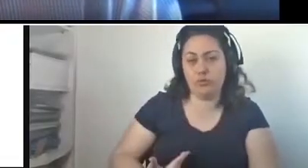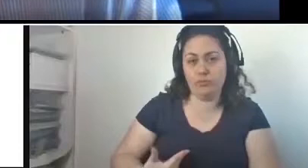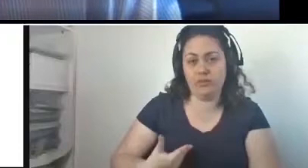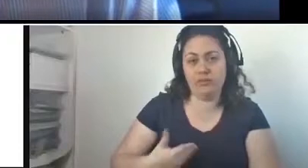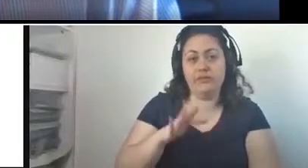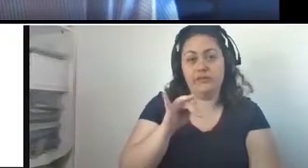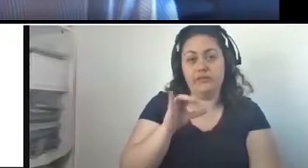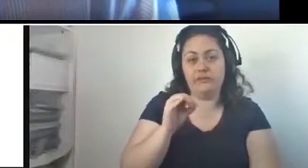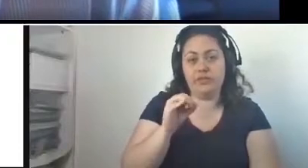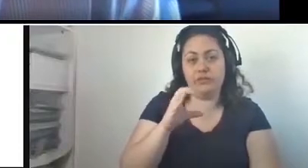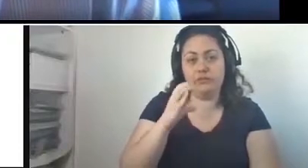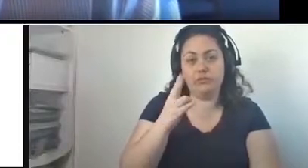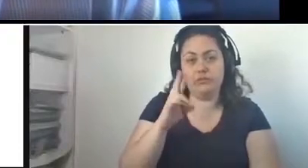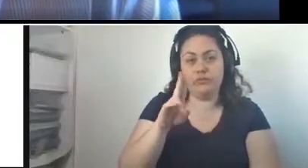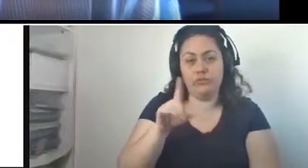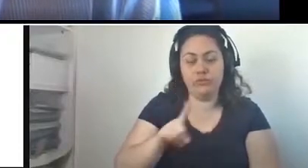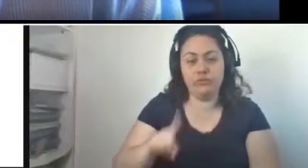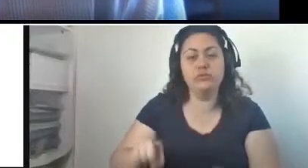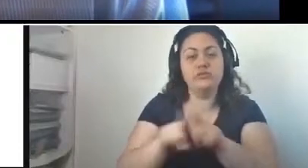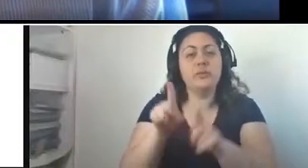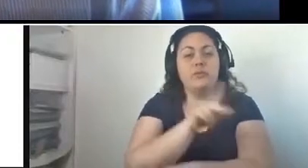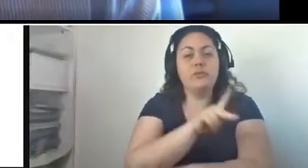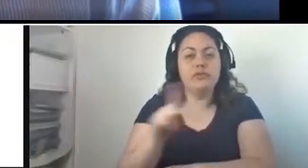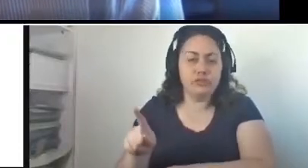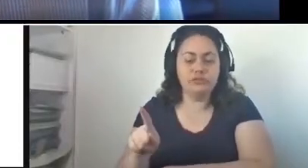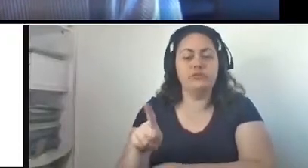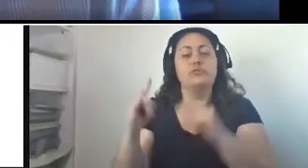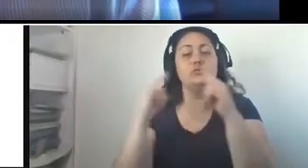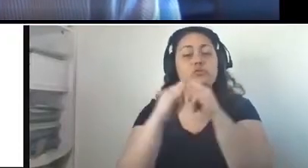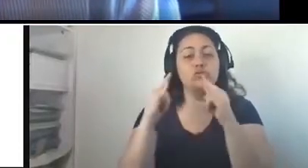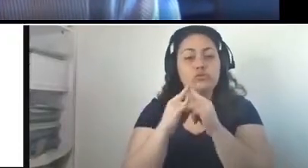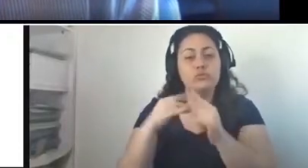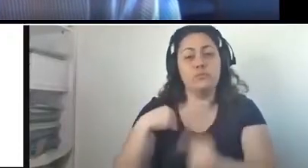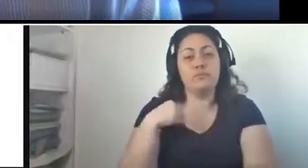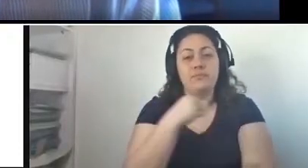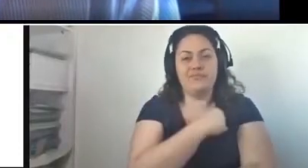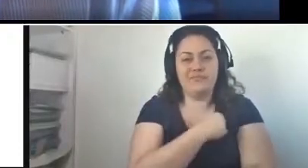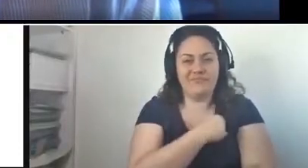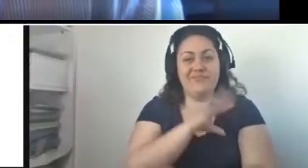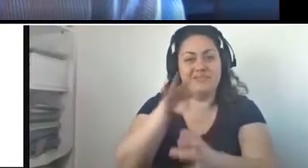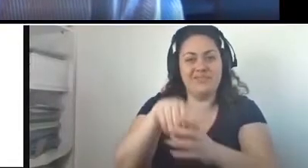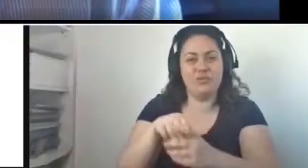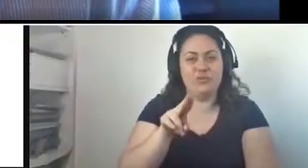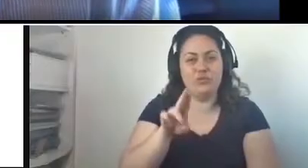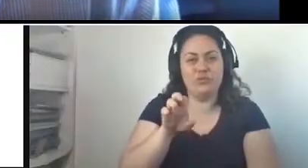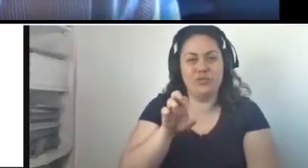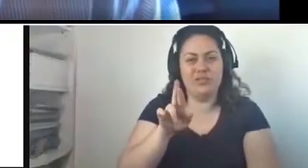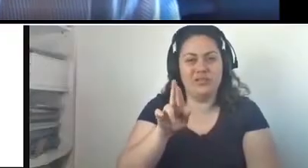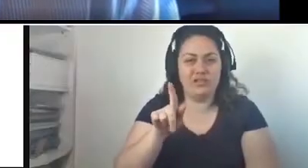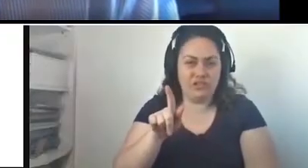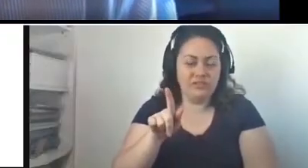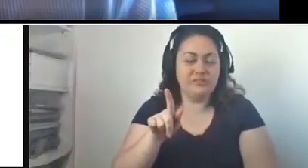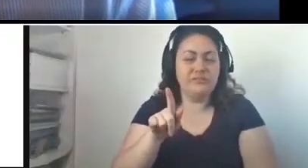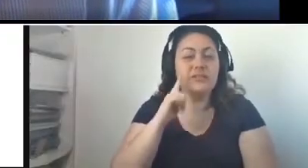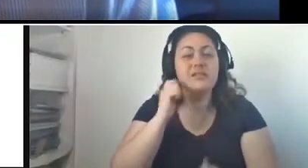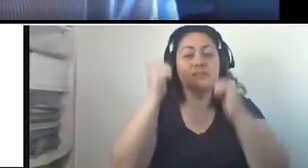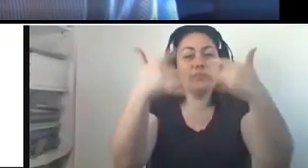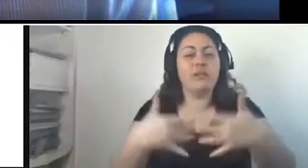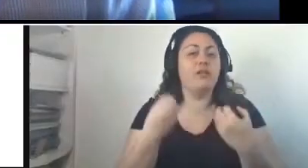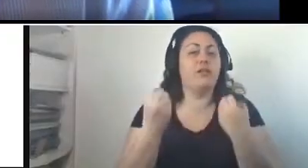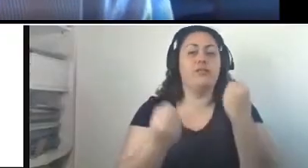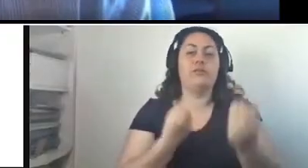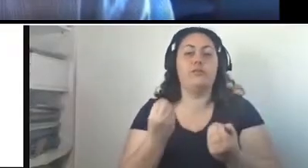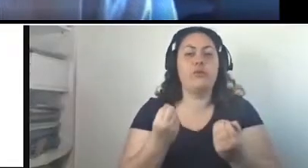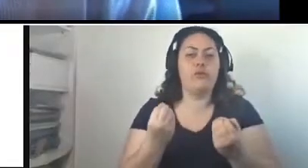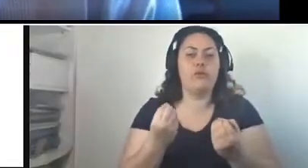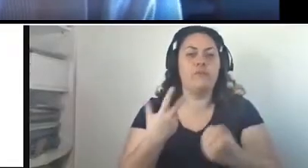professor do Instituto de Medicina Social da UERJ, para falar como interpretar os benefícios das vacinas contra a